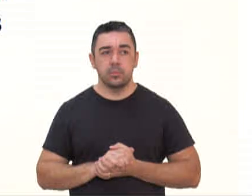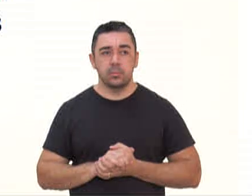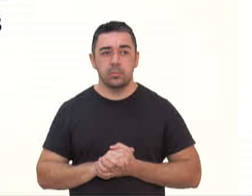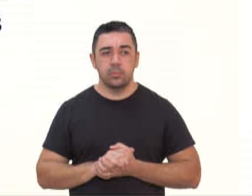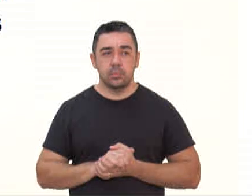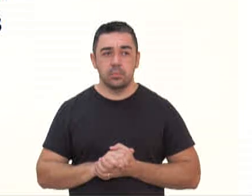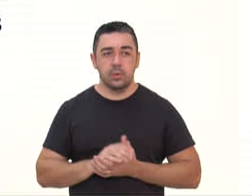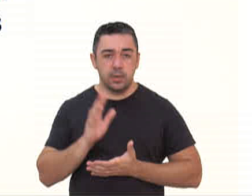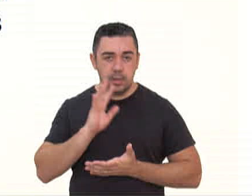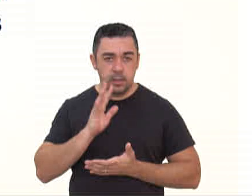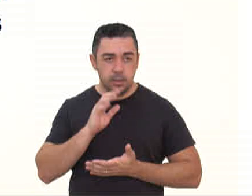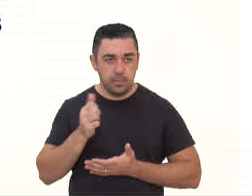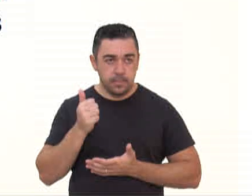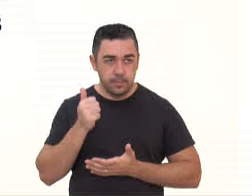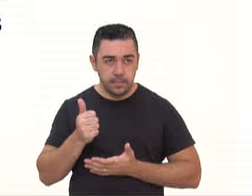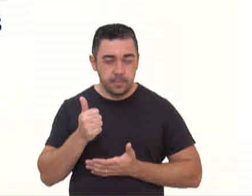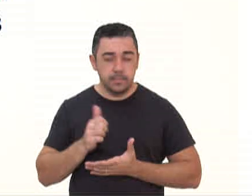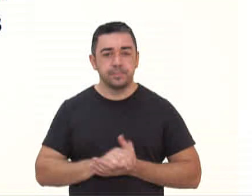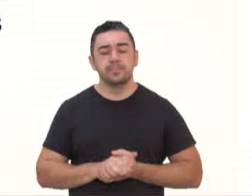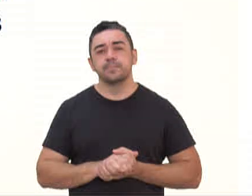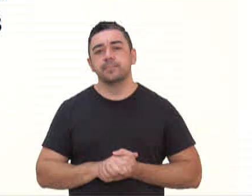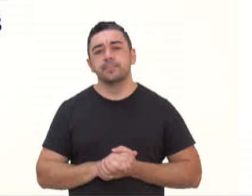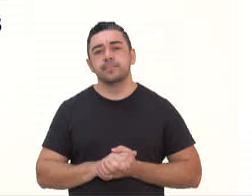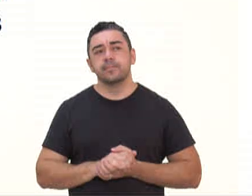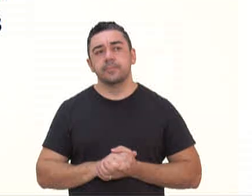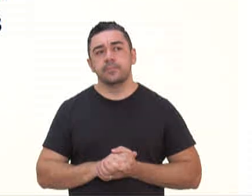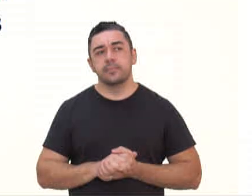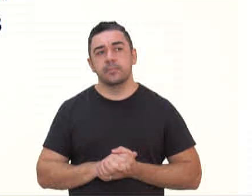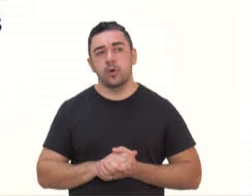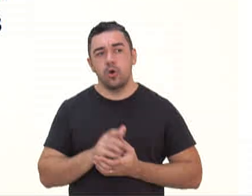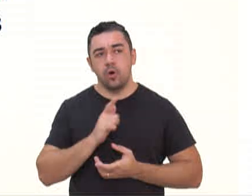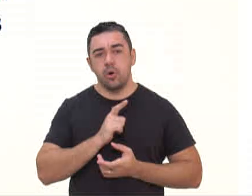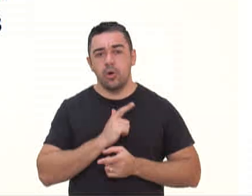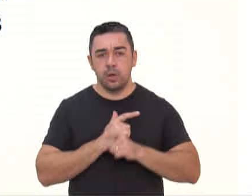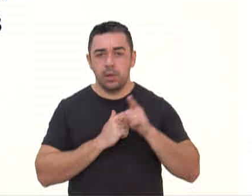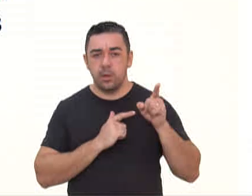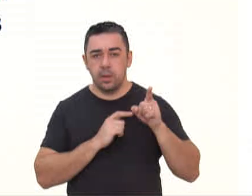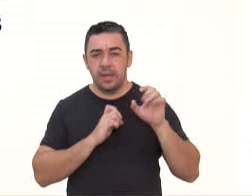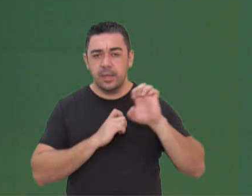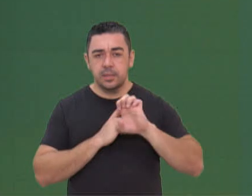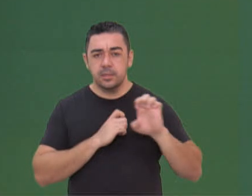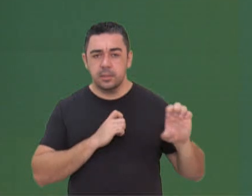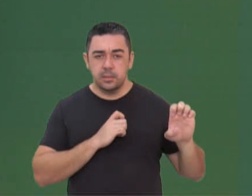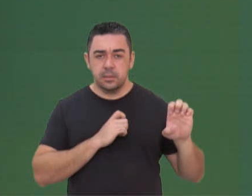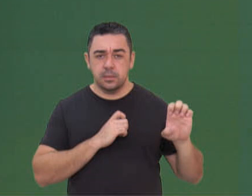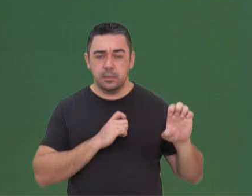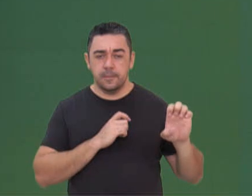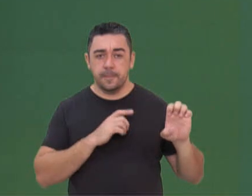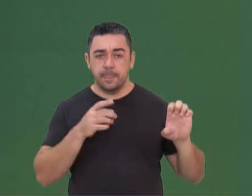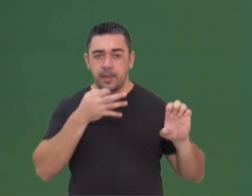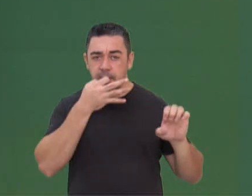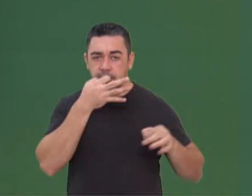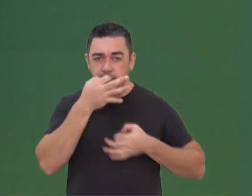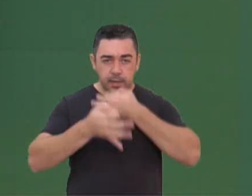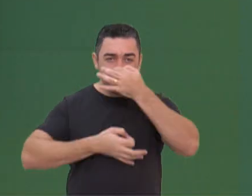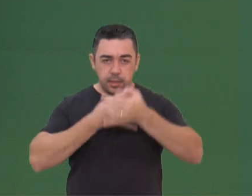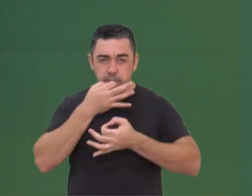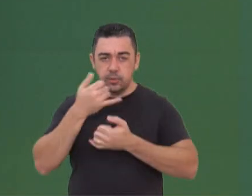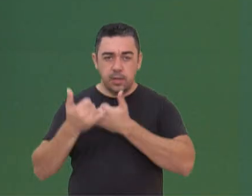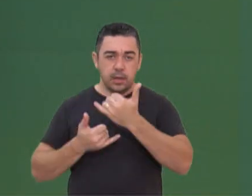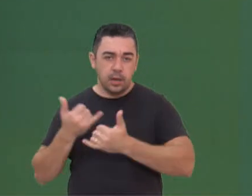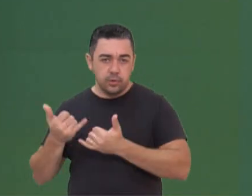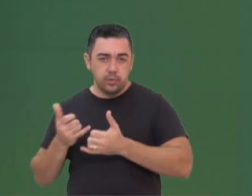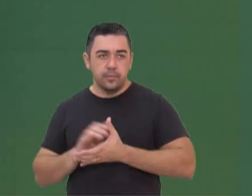Achou aí? Legal. Então, ele é, como está do teu lado esquerdo, olha na tela, órgão literário, crítico e recreativo, e do